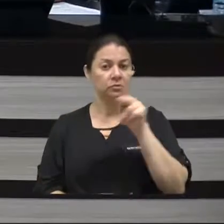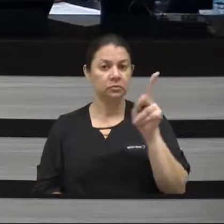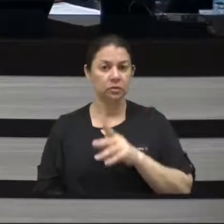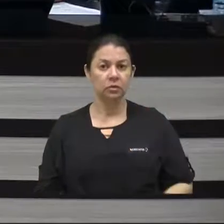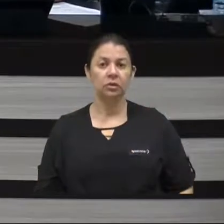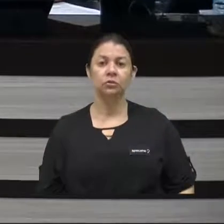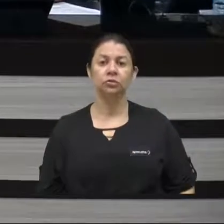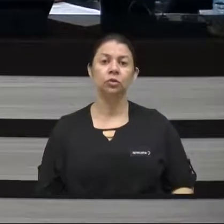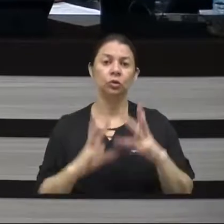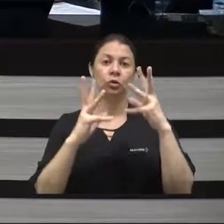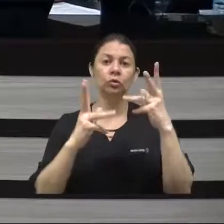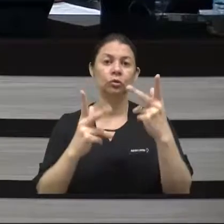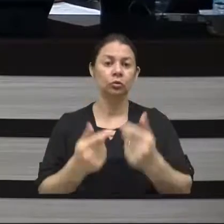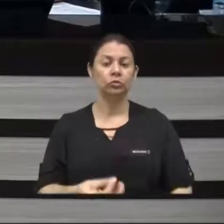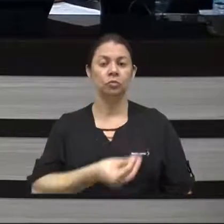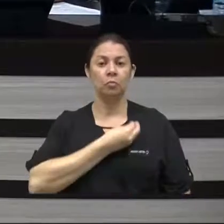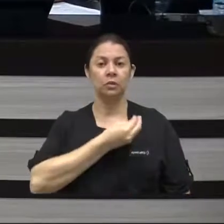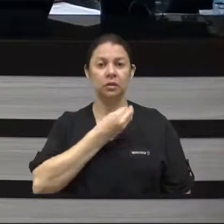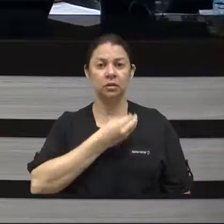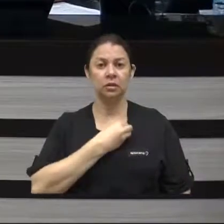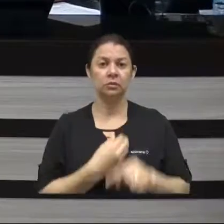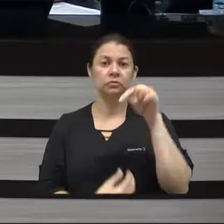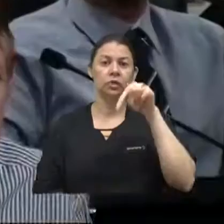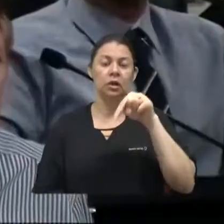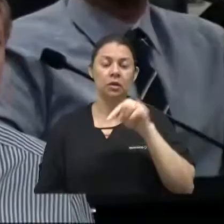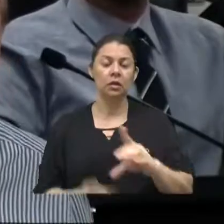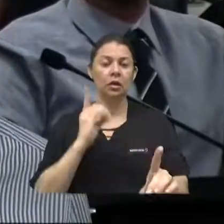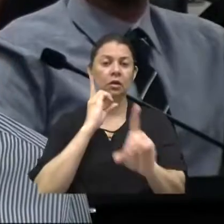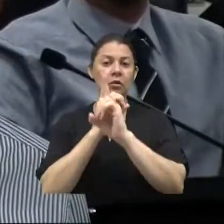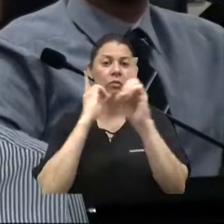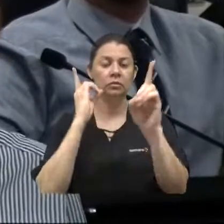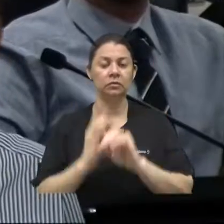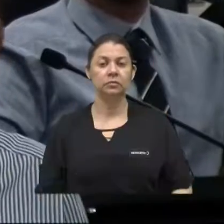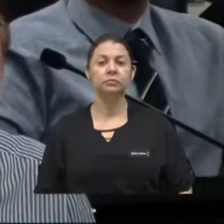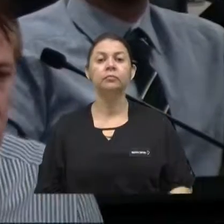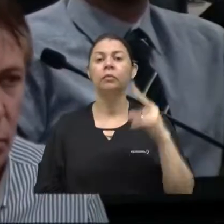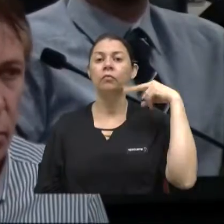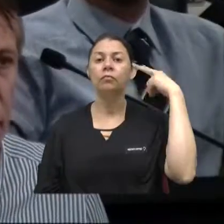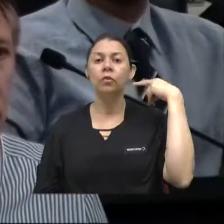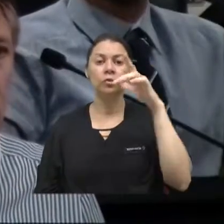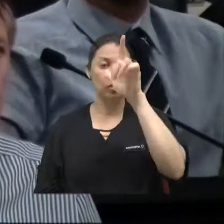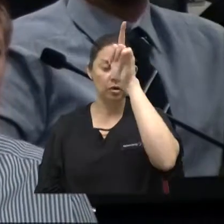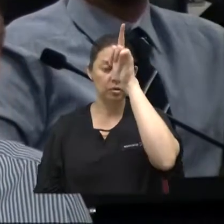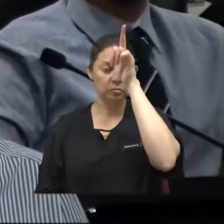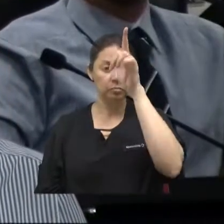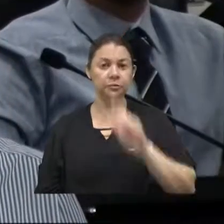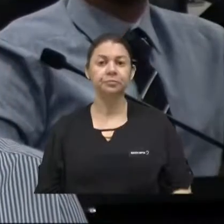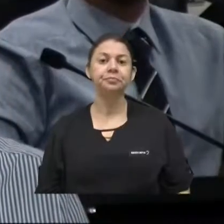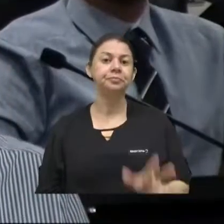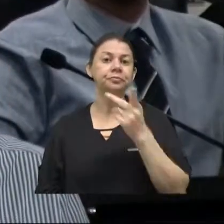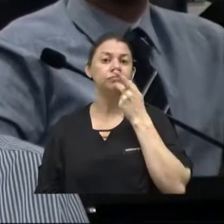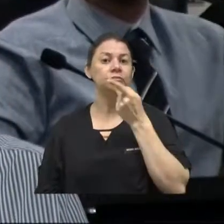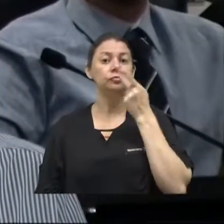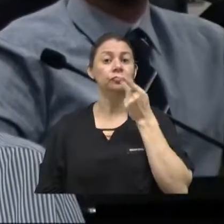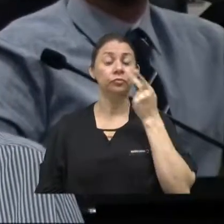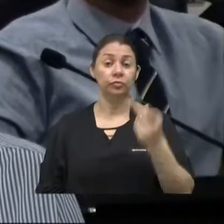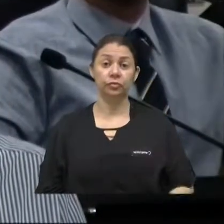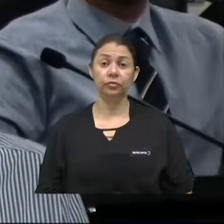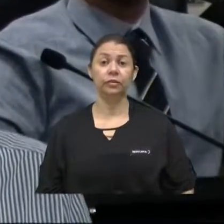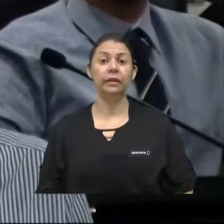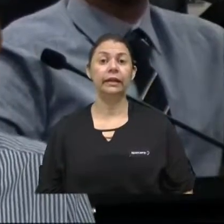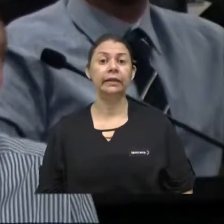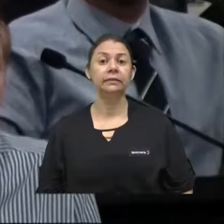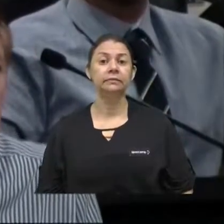poucos instantes eu encontrei com o vereador Lemão ali e disse para ele que eu não tenho nada pessoal contra ele.